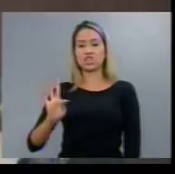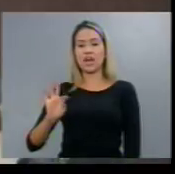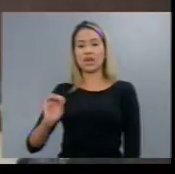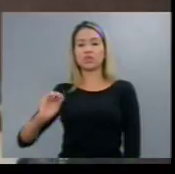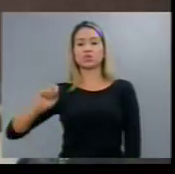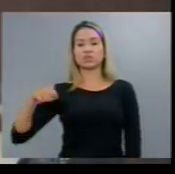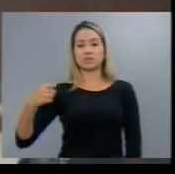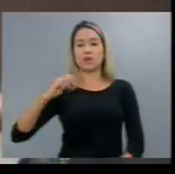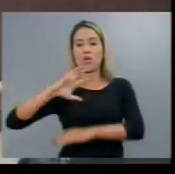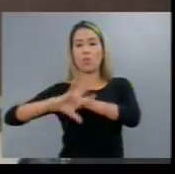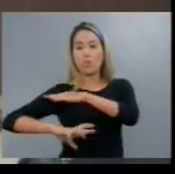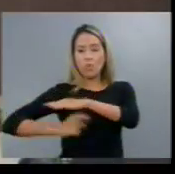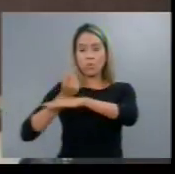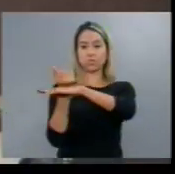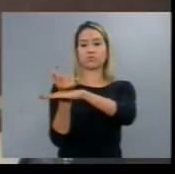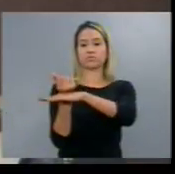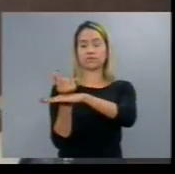sociais.